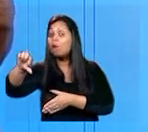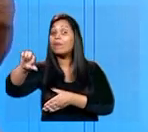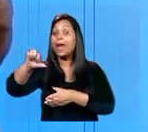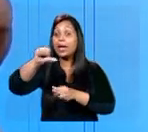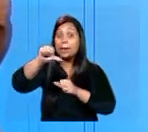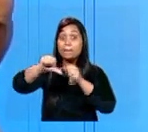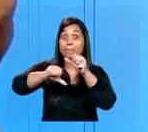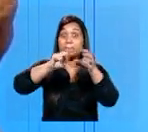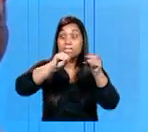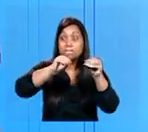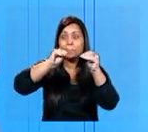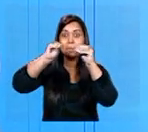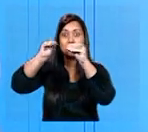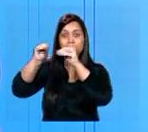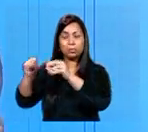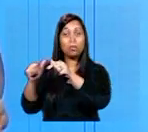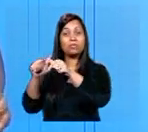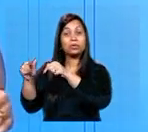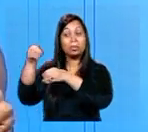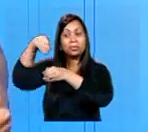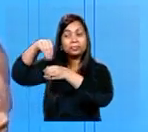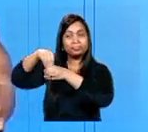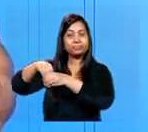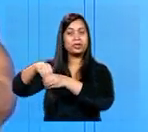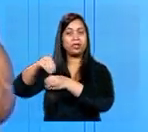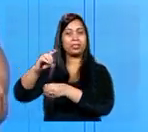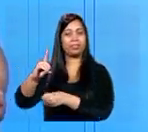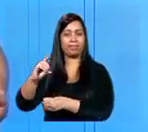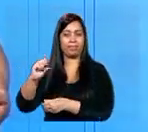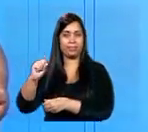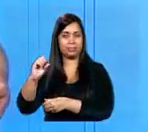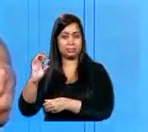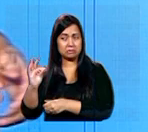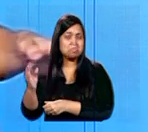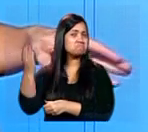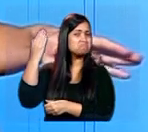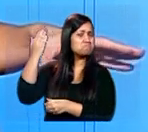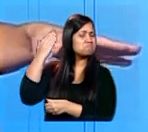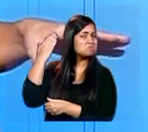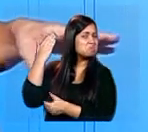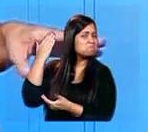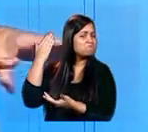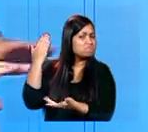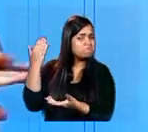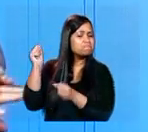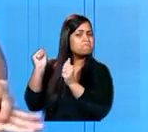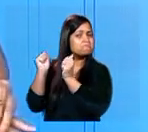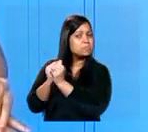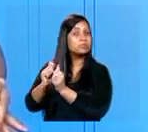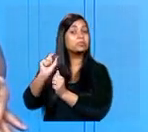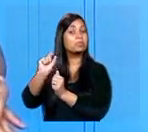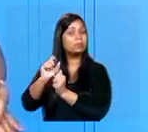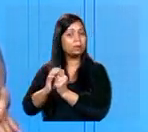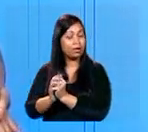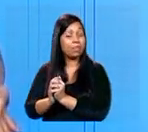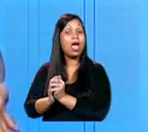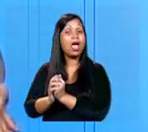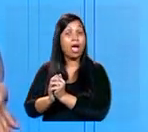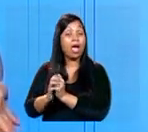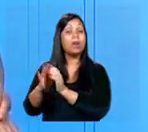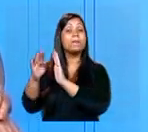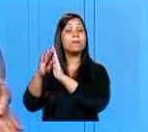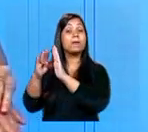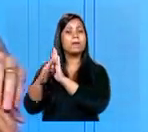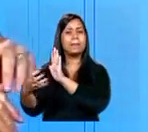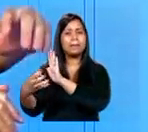foi atuar junto com uma outra unidade, que é o DST. Na época foi junto com os programas